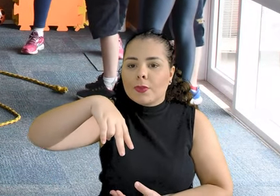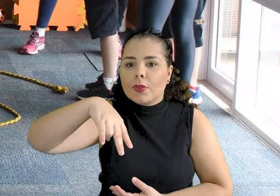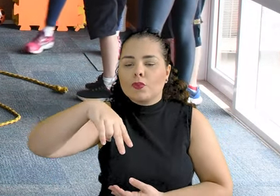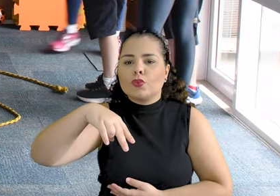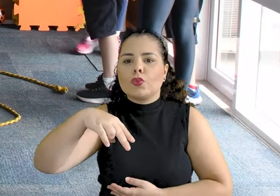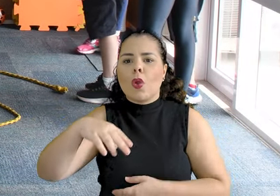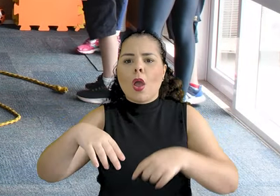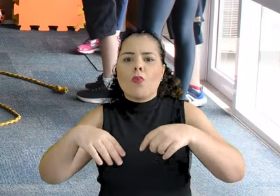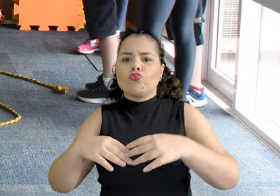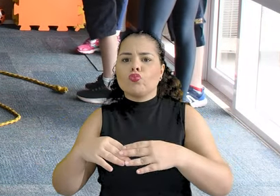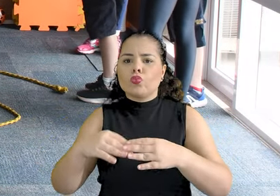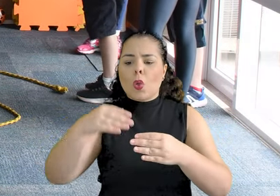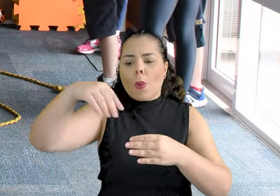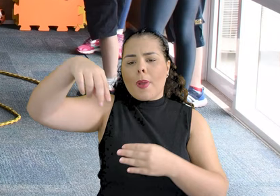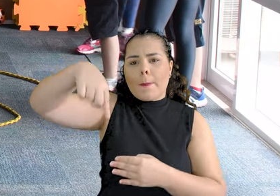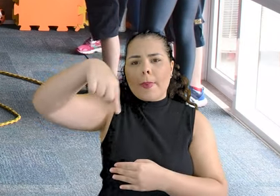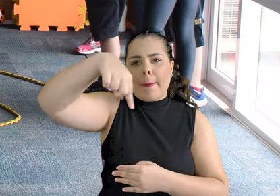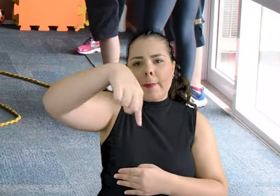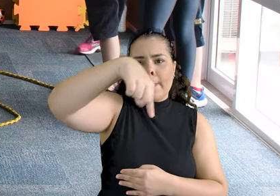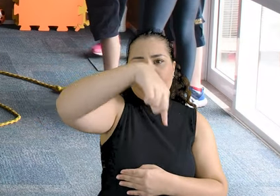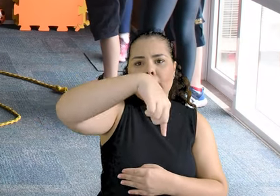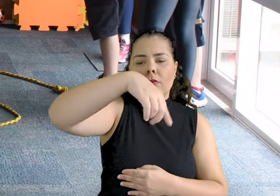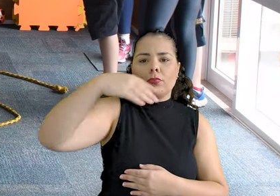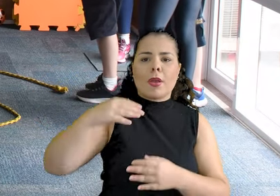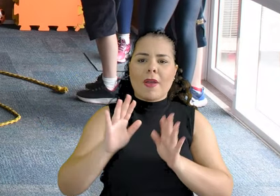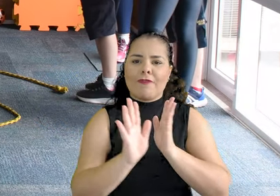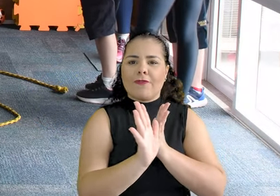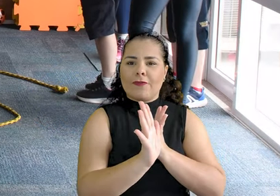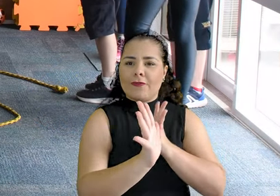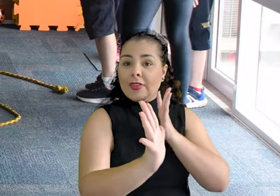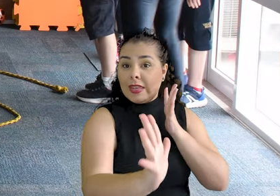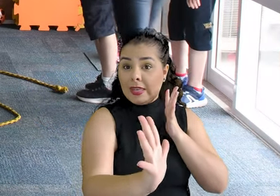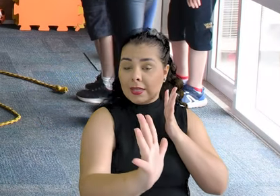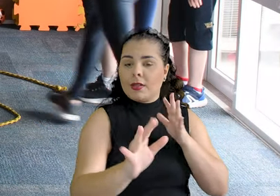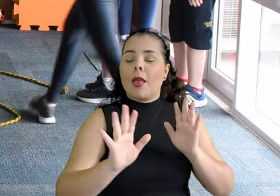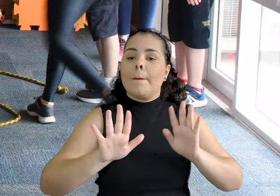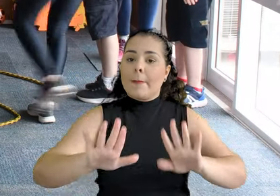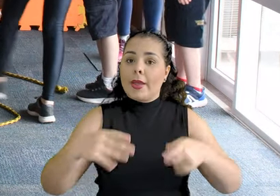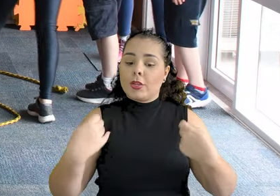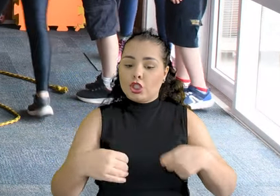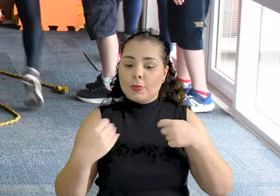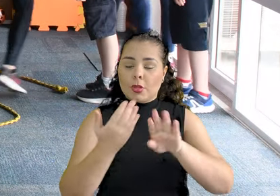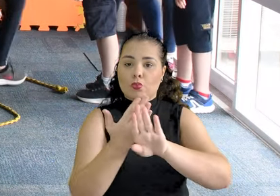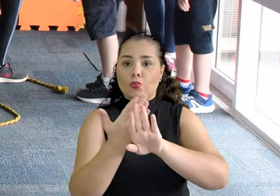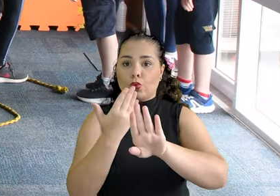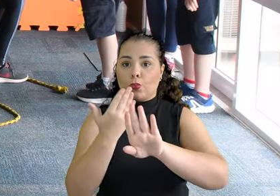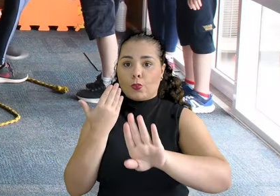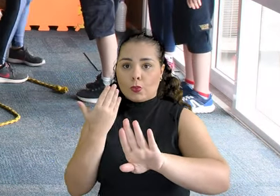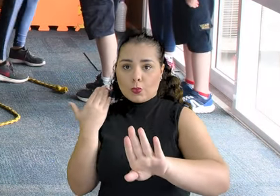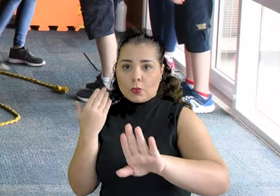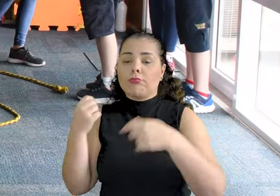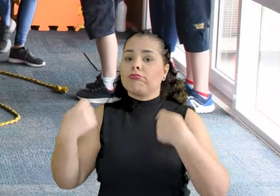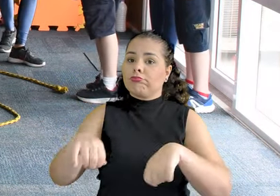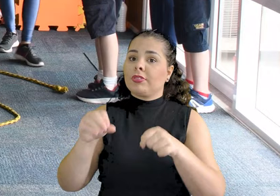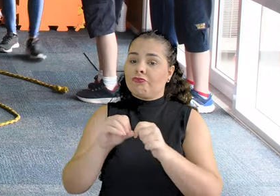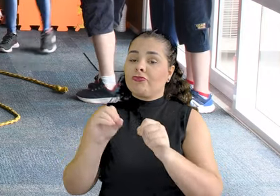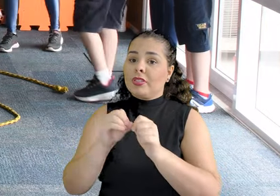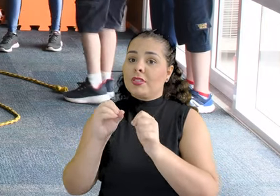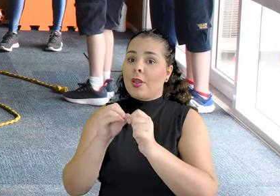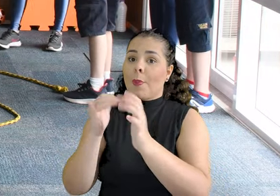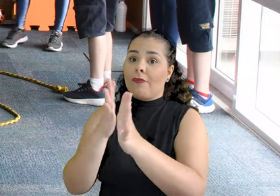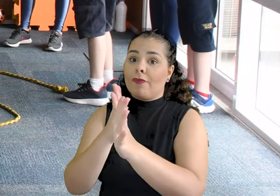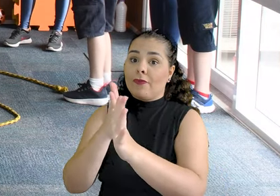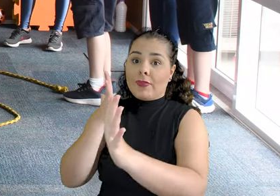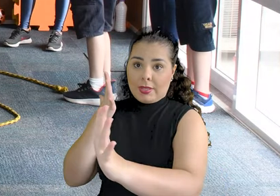um atrás do outro. Tá bom? Tá bom. Mas tem que dar uma distância um do outro pra não